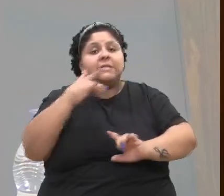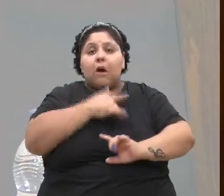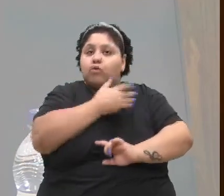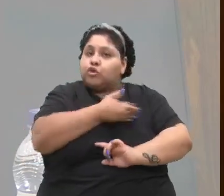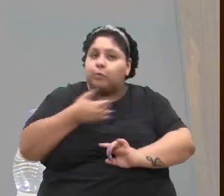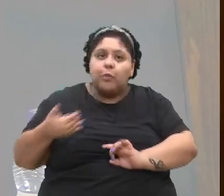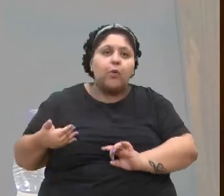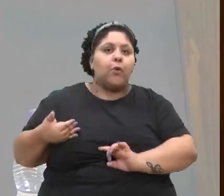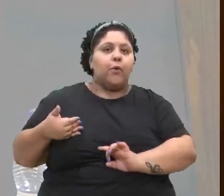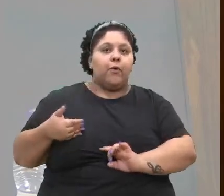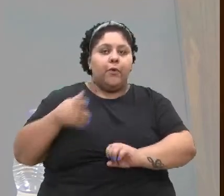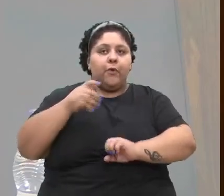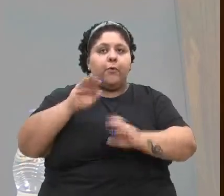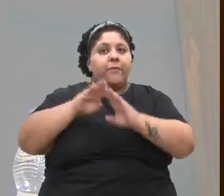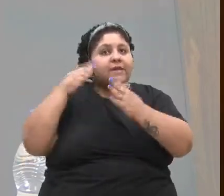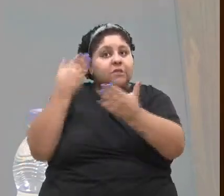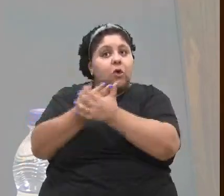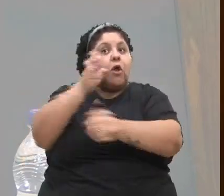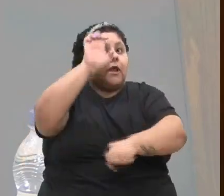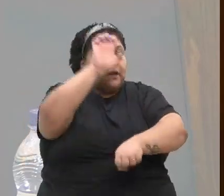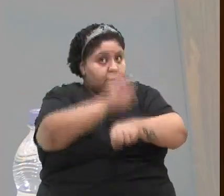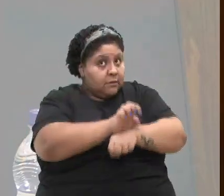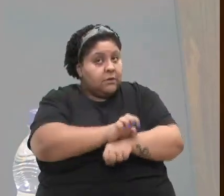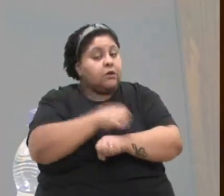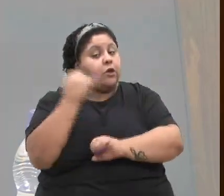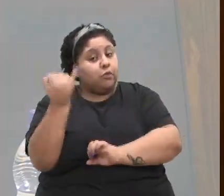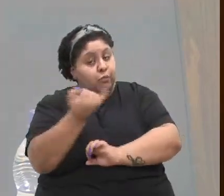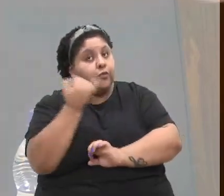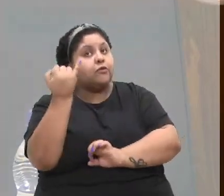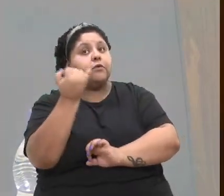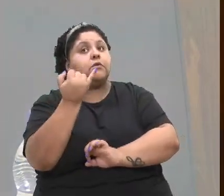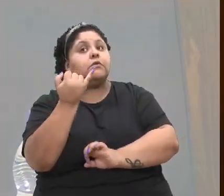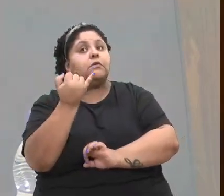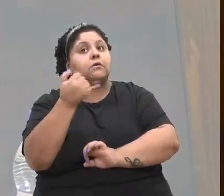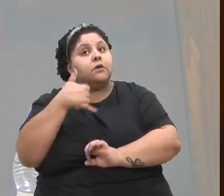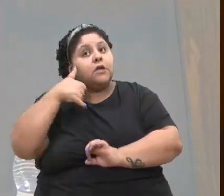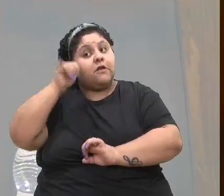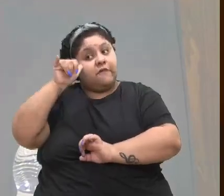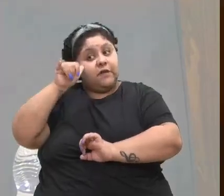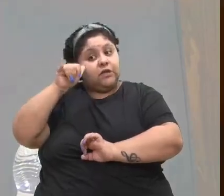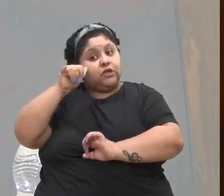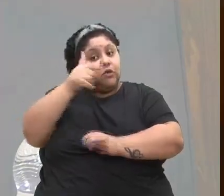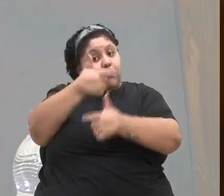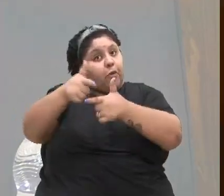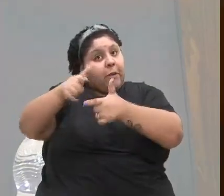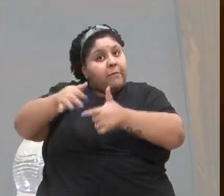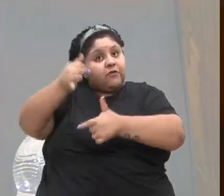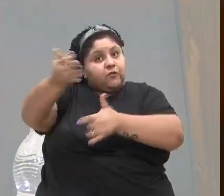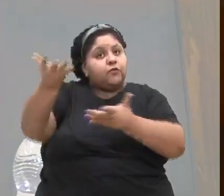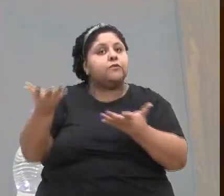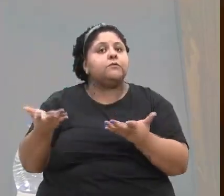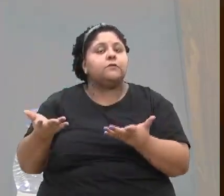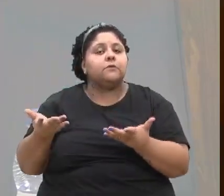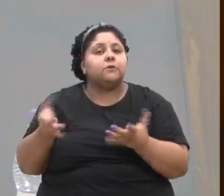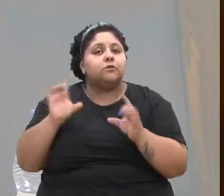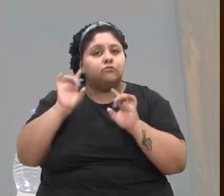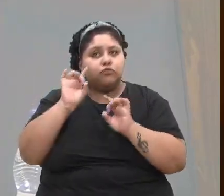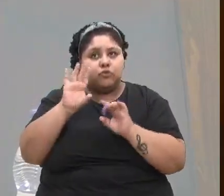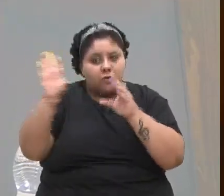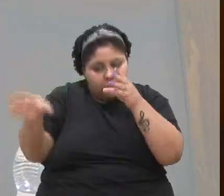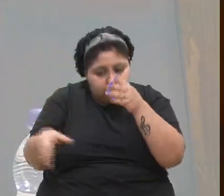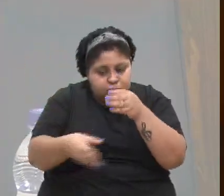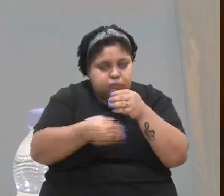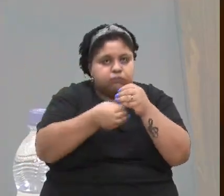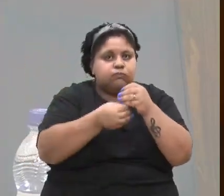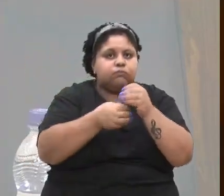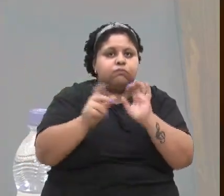pública para a escola estadual, que é uma escola tão importante, vide os problemas do Zátera, né? Sim. Acaba lotando lá. Então, só me somo